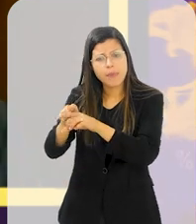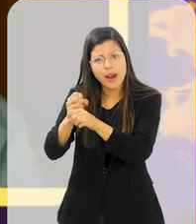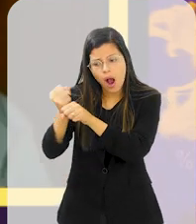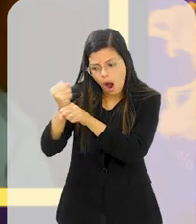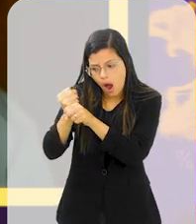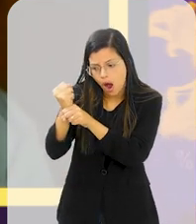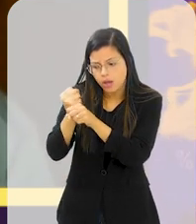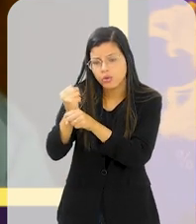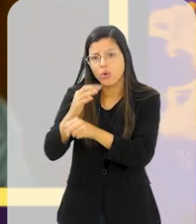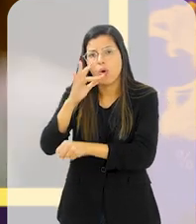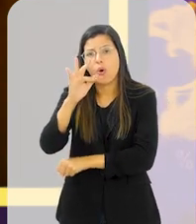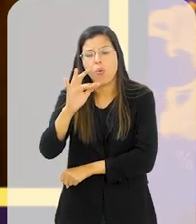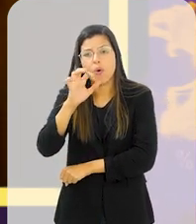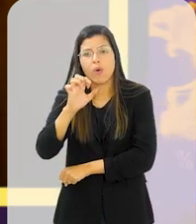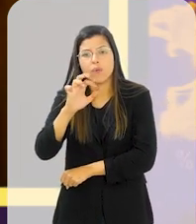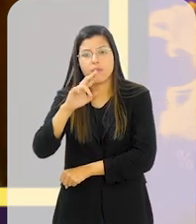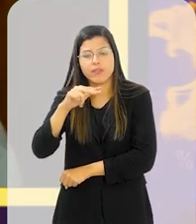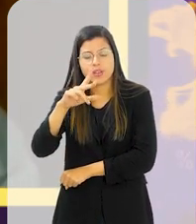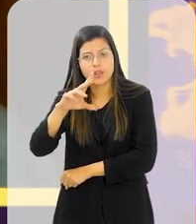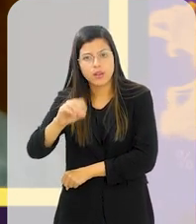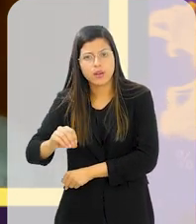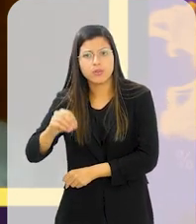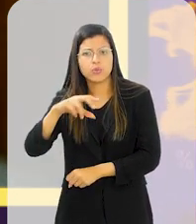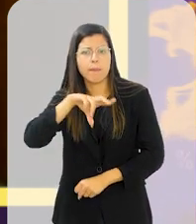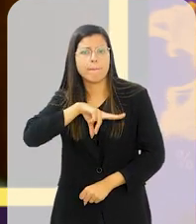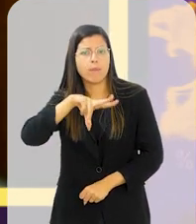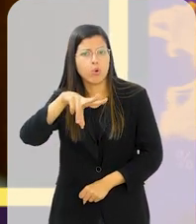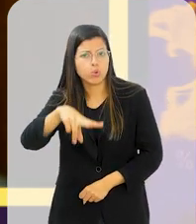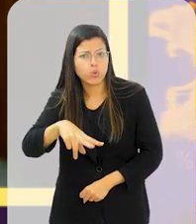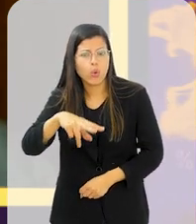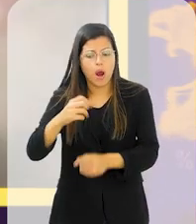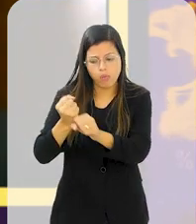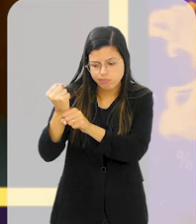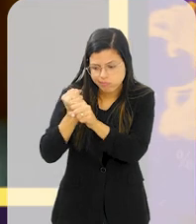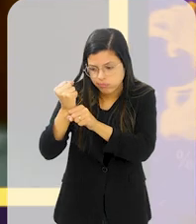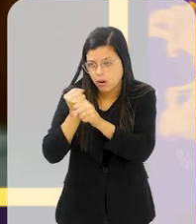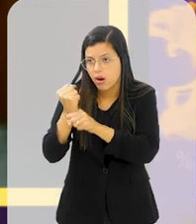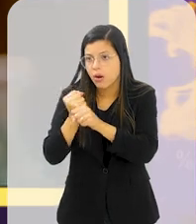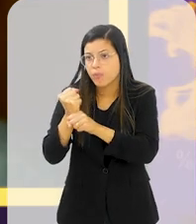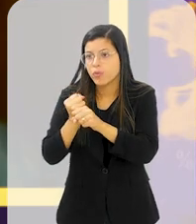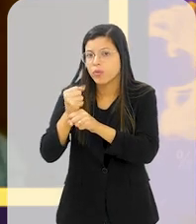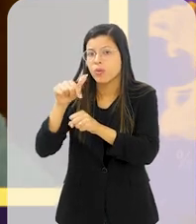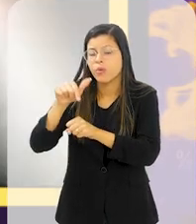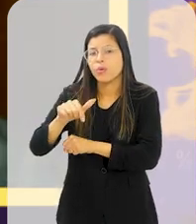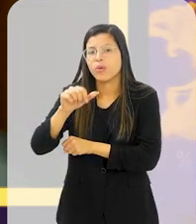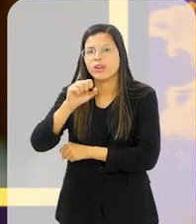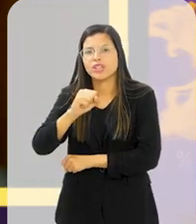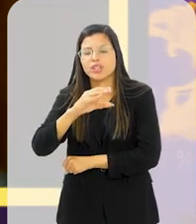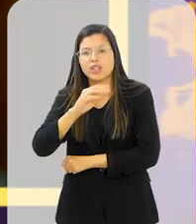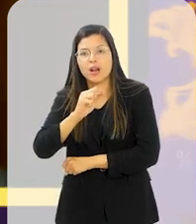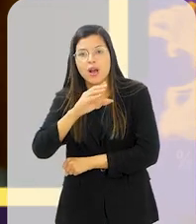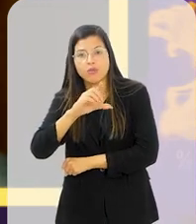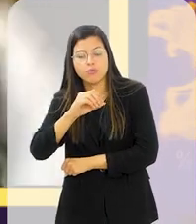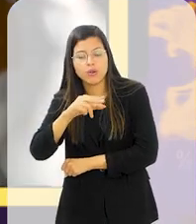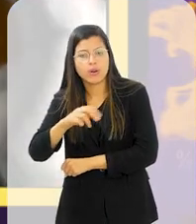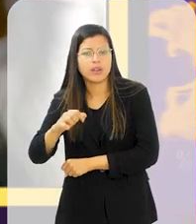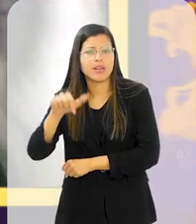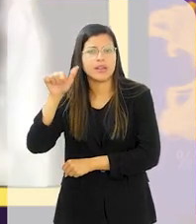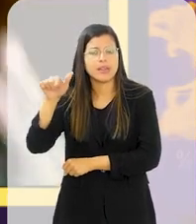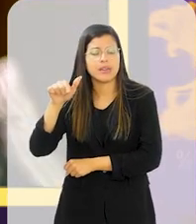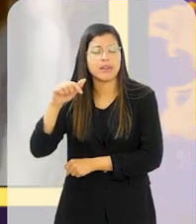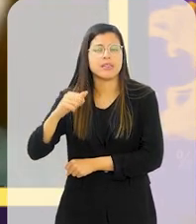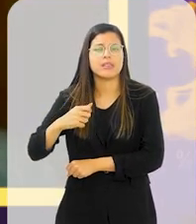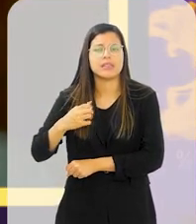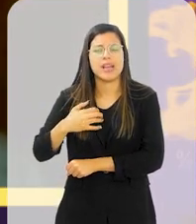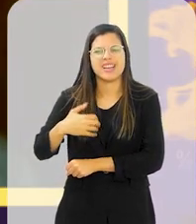Quantos anos ficou o Fernando Santos em Portugal até deixar o trabalho para o Roberto Martínez? Quanto tempo estava o Scaloni, multicampeão na Argentina?